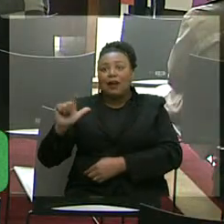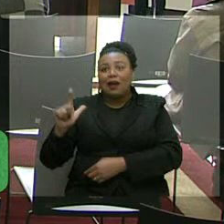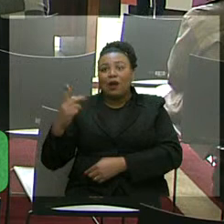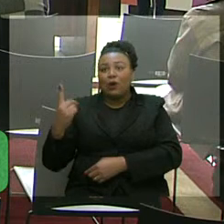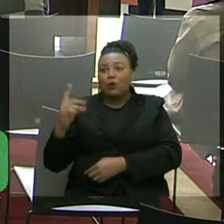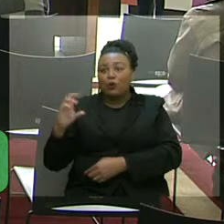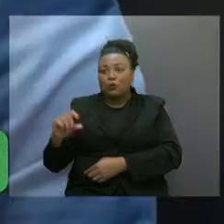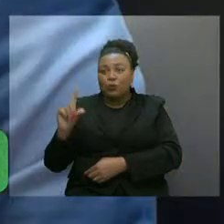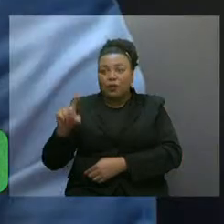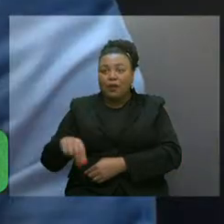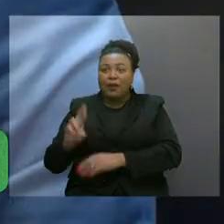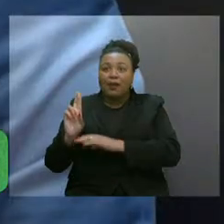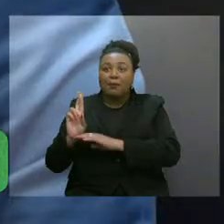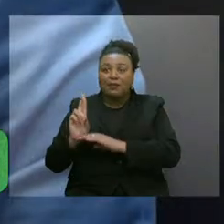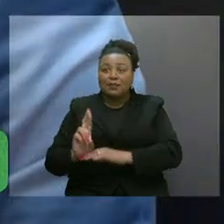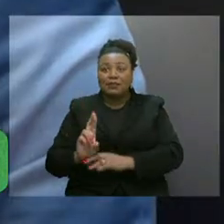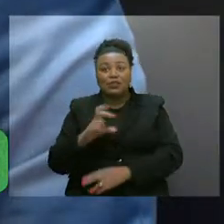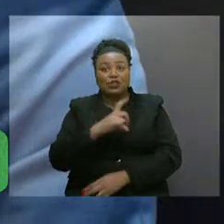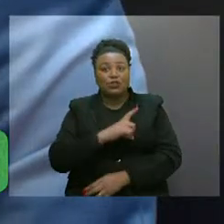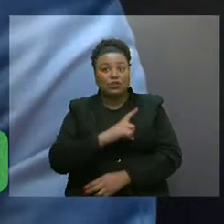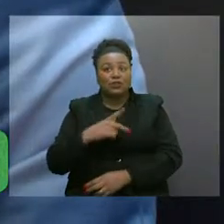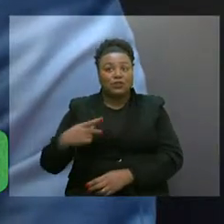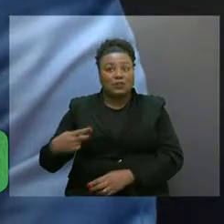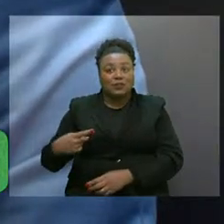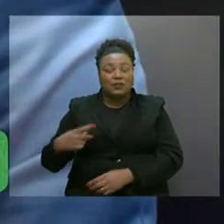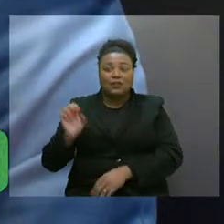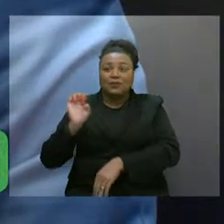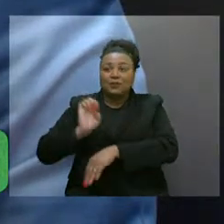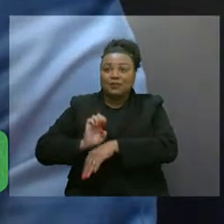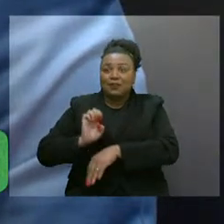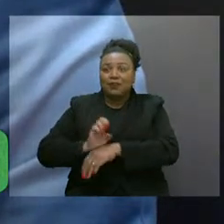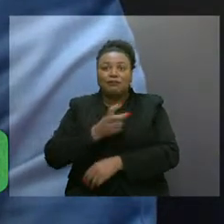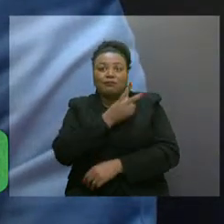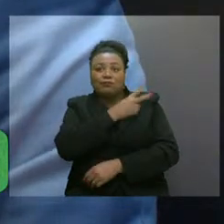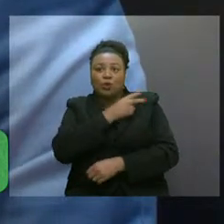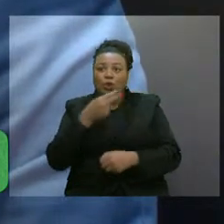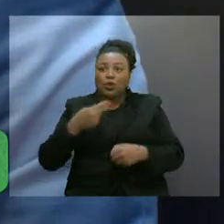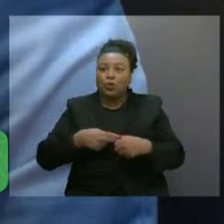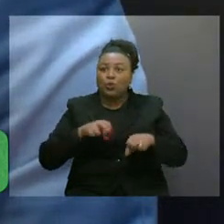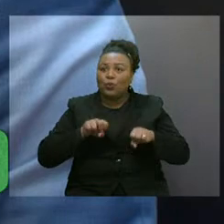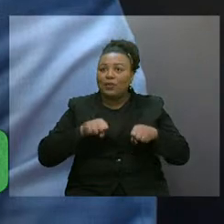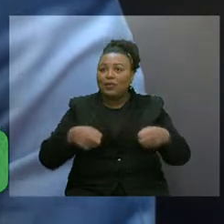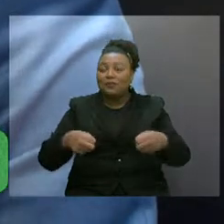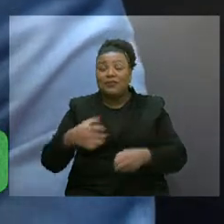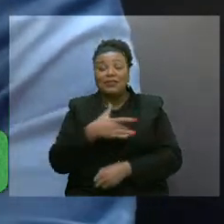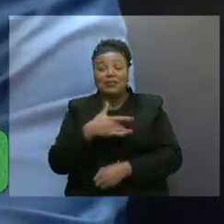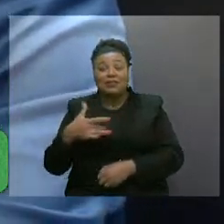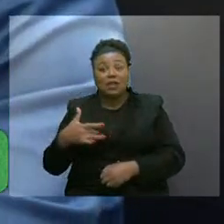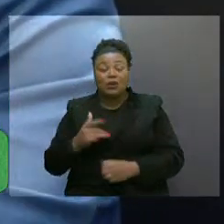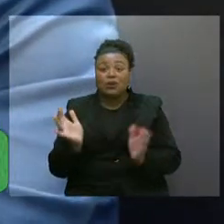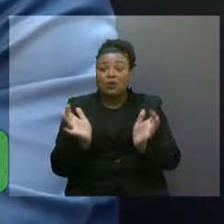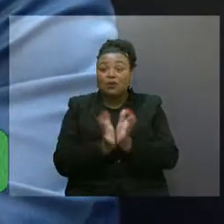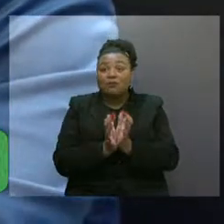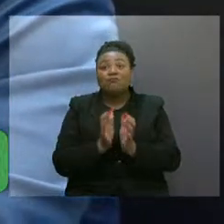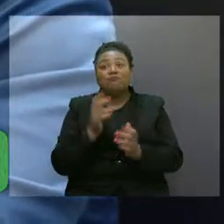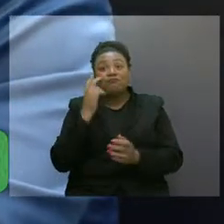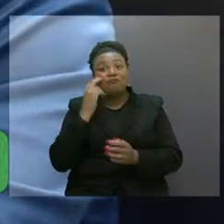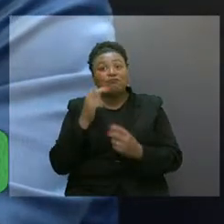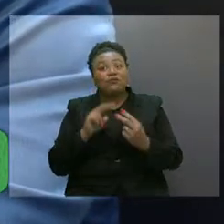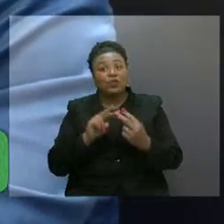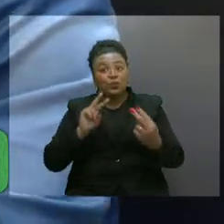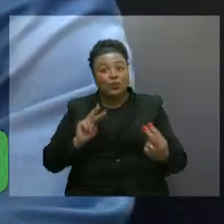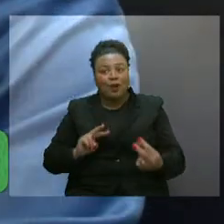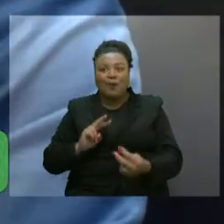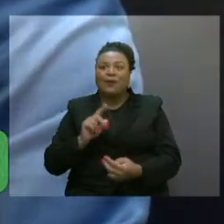Júnior, que representa a Defensoria Pública do Estado, dirigente do Núcleo da Defesa da Saúde daquele órgão, de forma virtual.